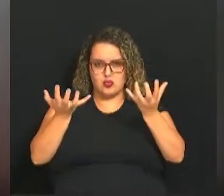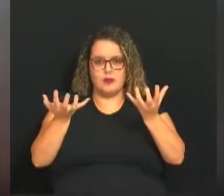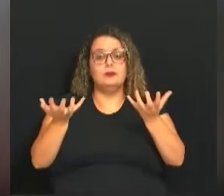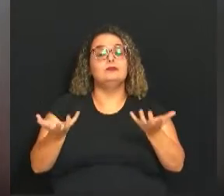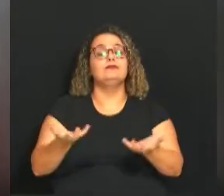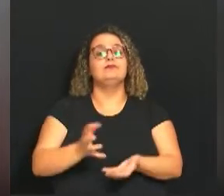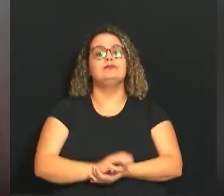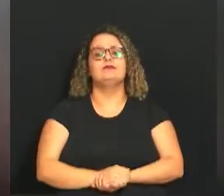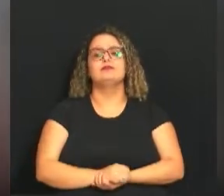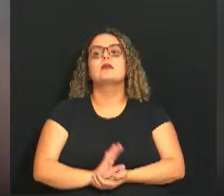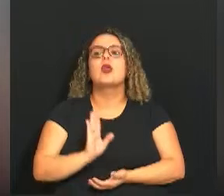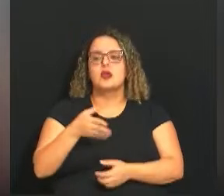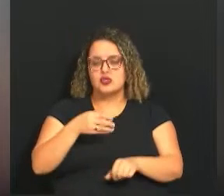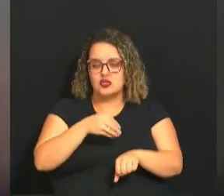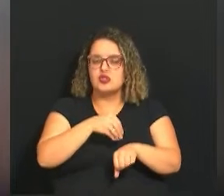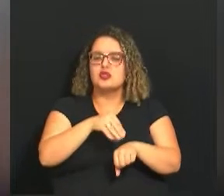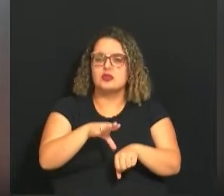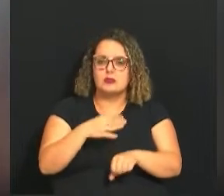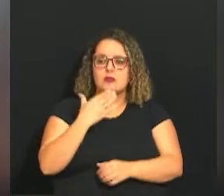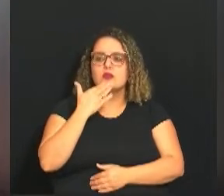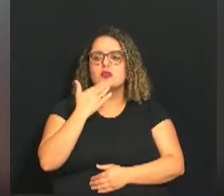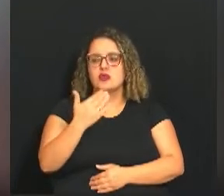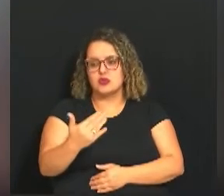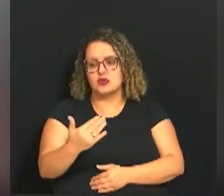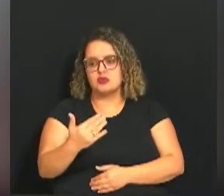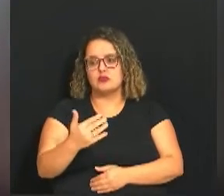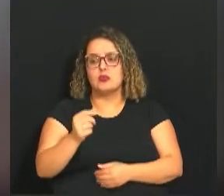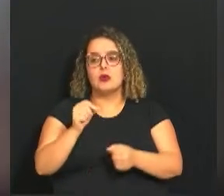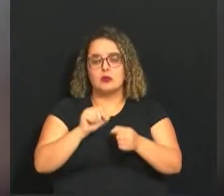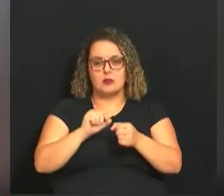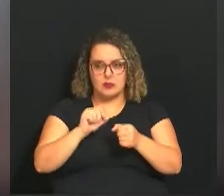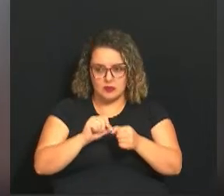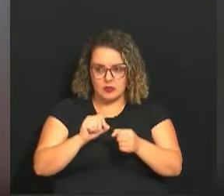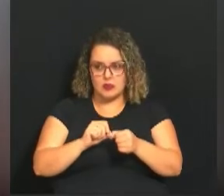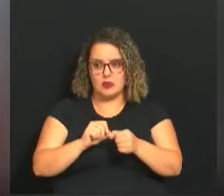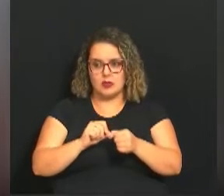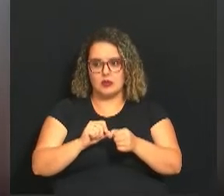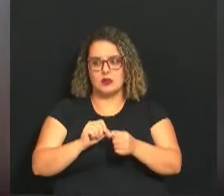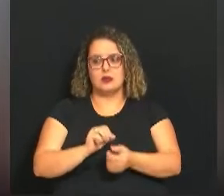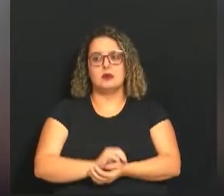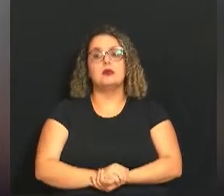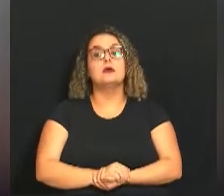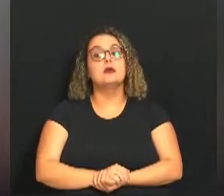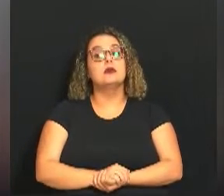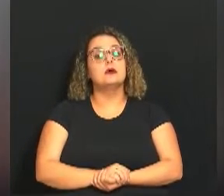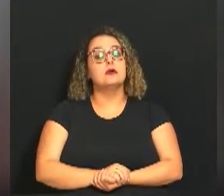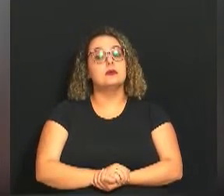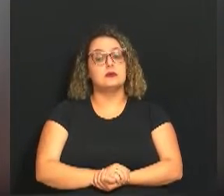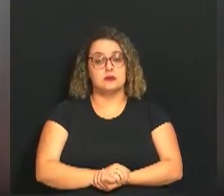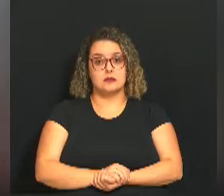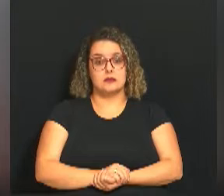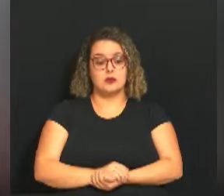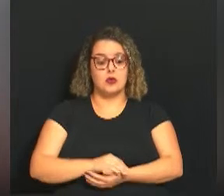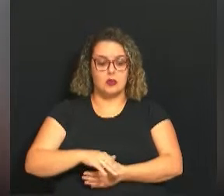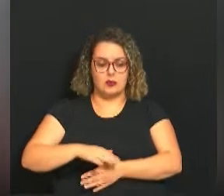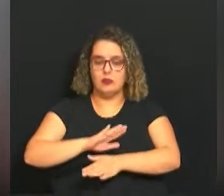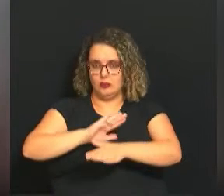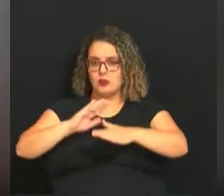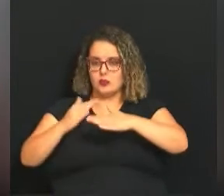já fiz a indicação, já pedi para o órgão público para fazer uma roçagem, para poder o bairro ficar